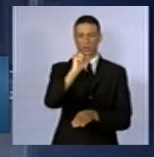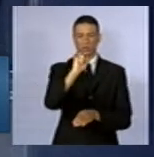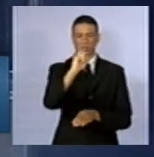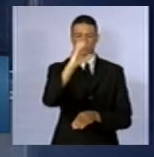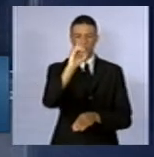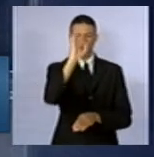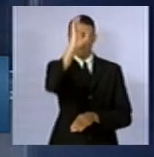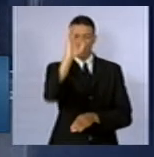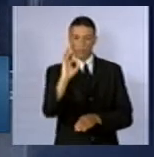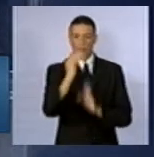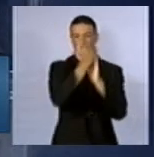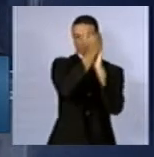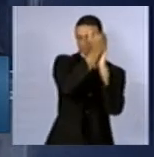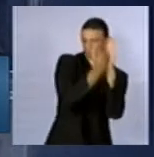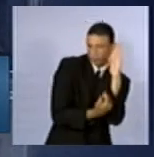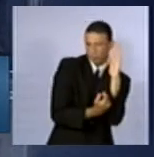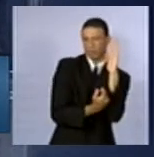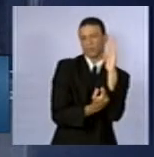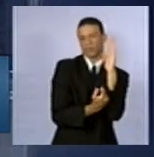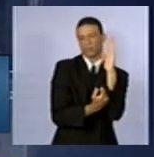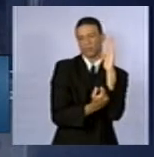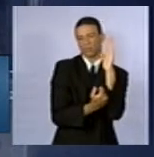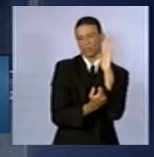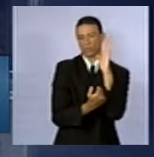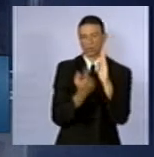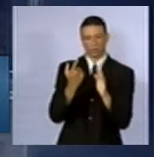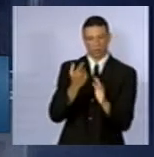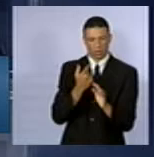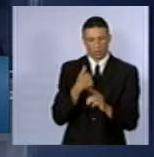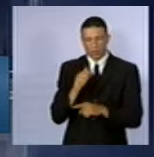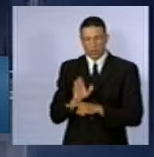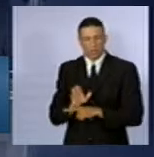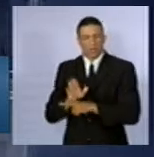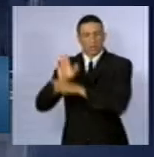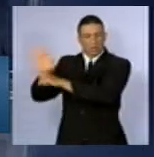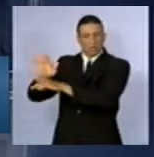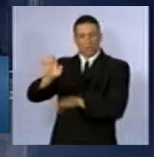quer dizer eu só conseguiria atender